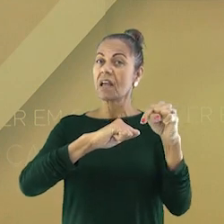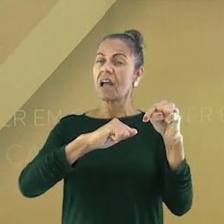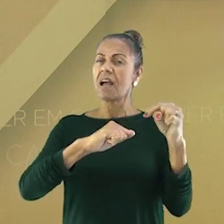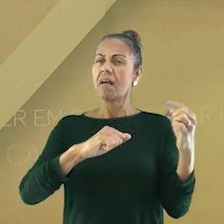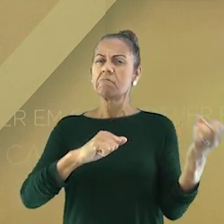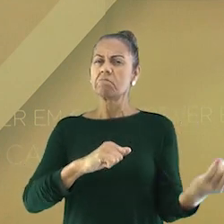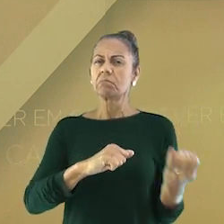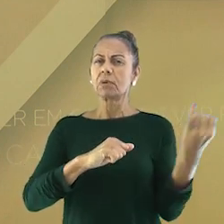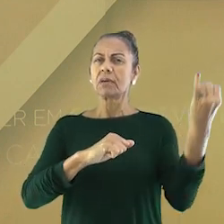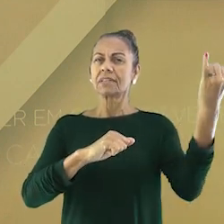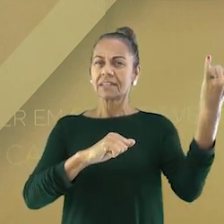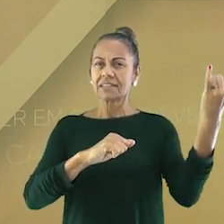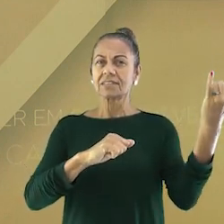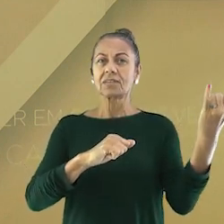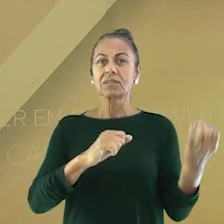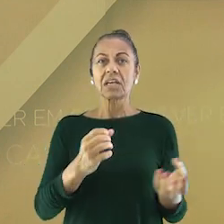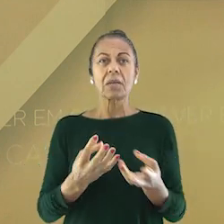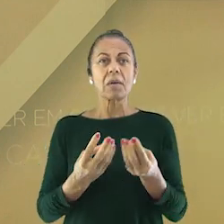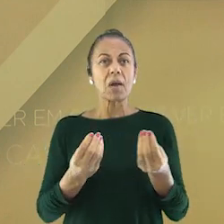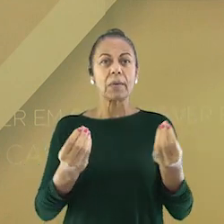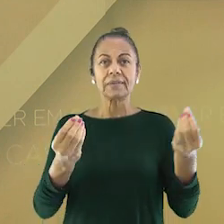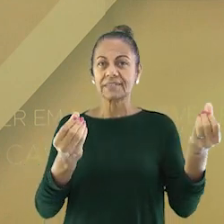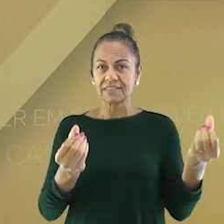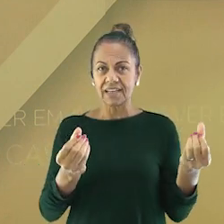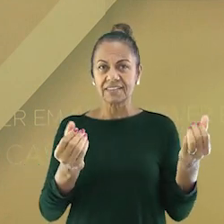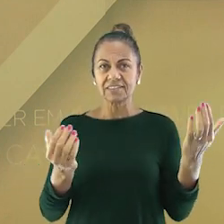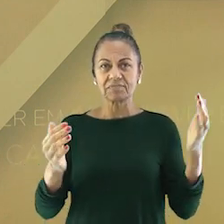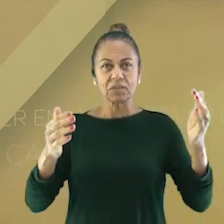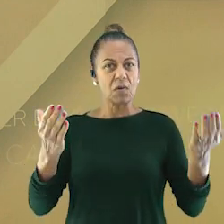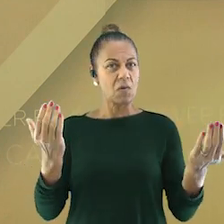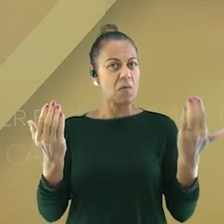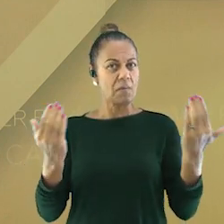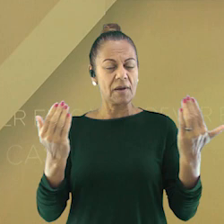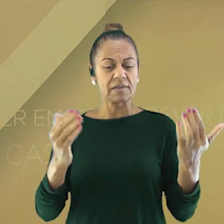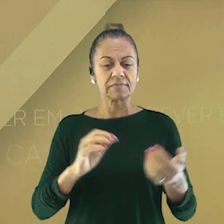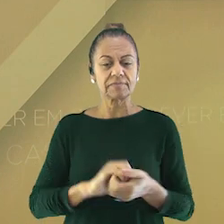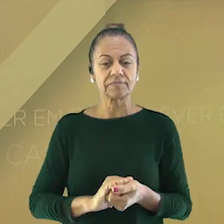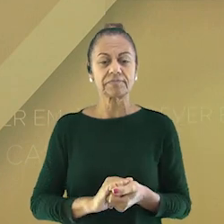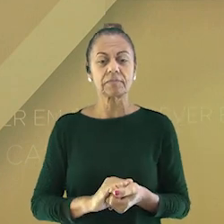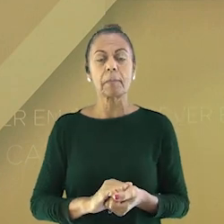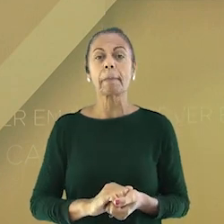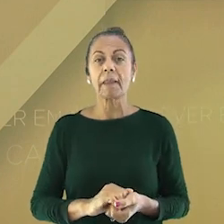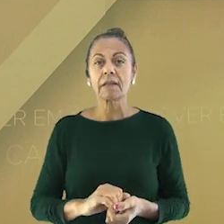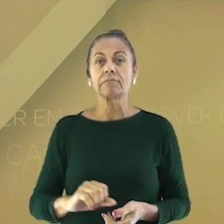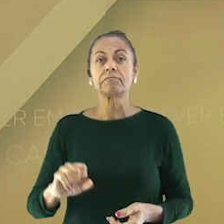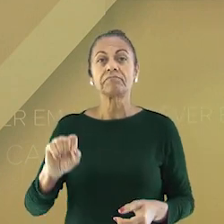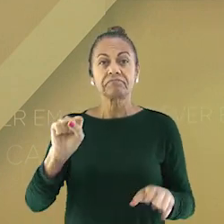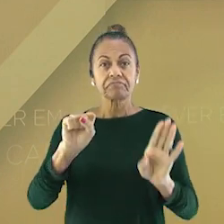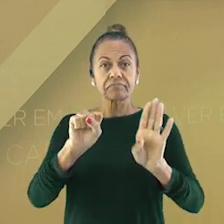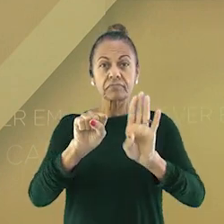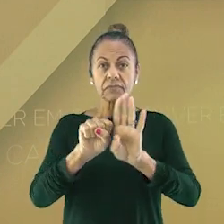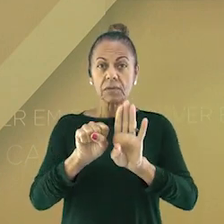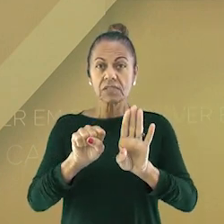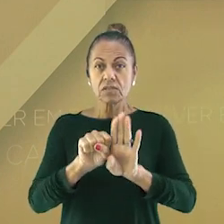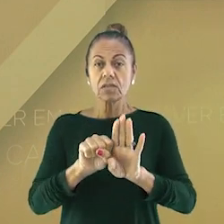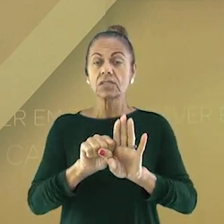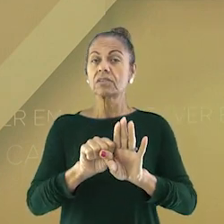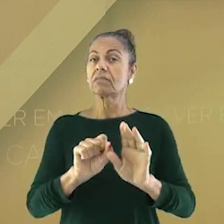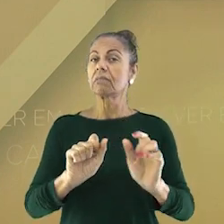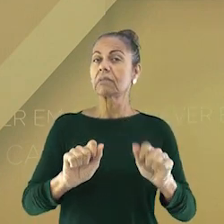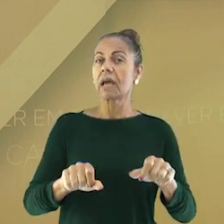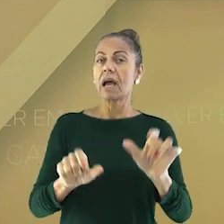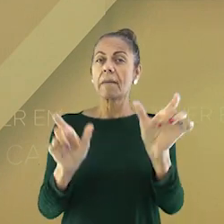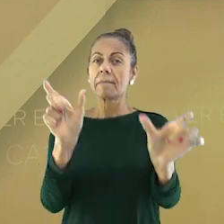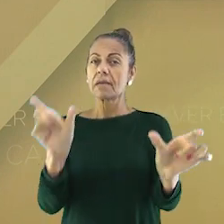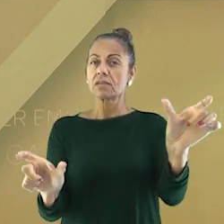ou coisas. Vamos relembrar o que é adjetivo e substantivo? Substantivos, em inglês, nouns, podem